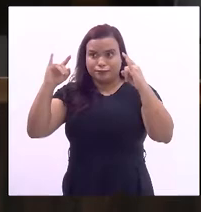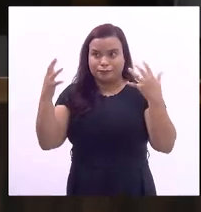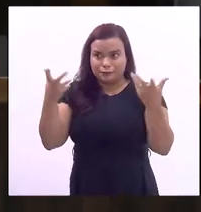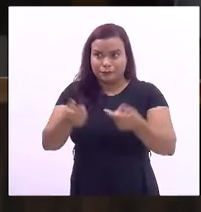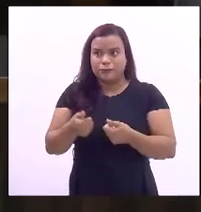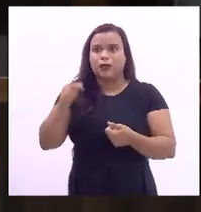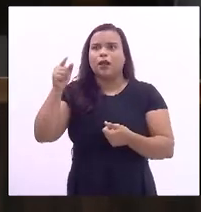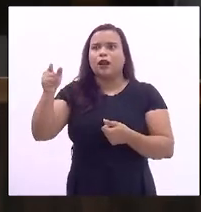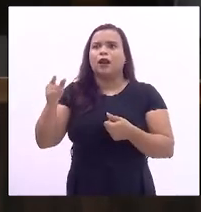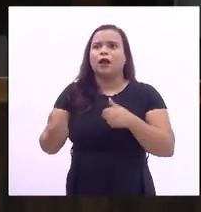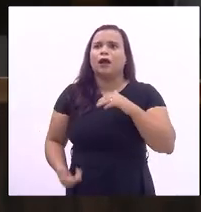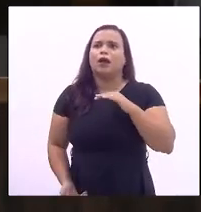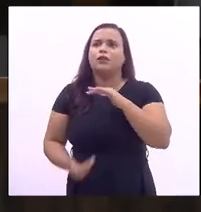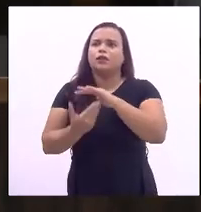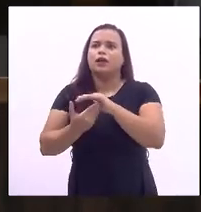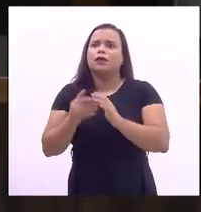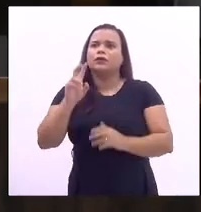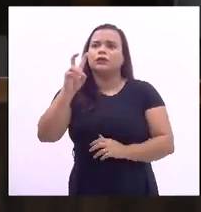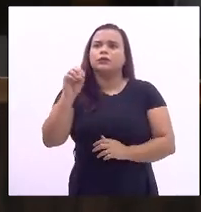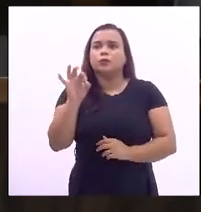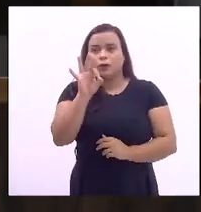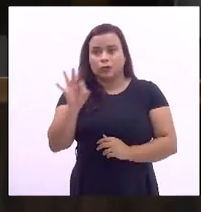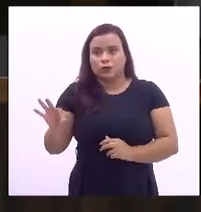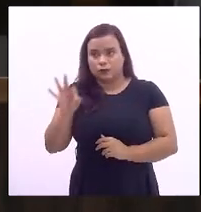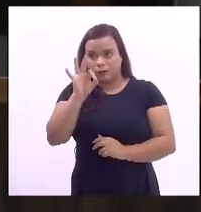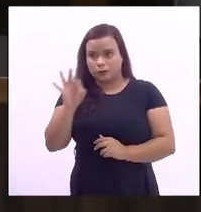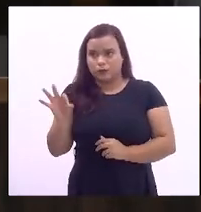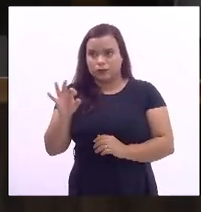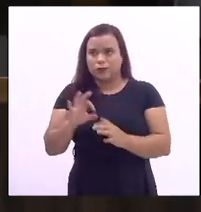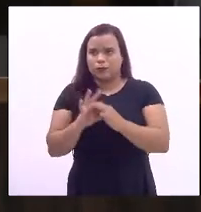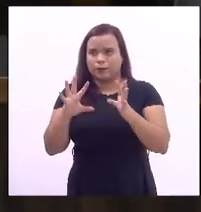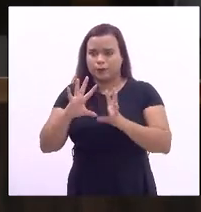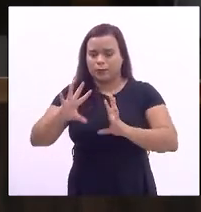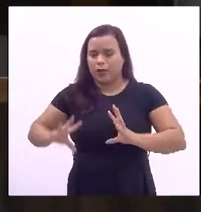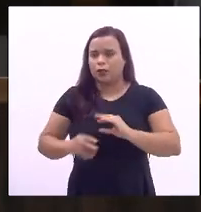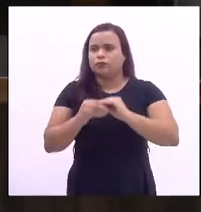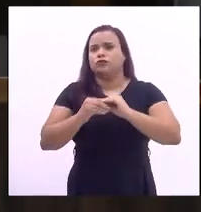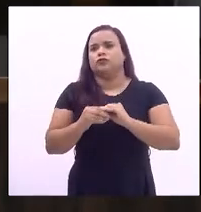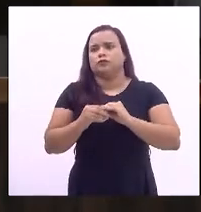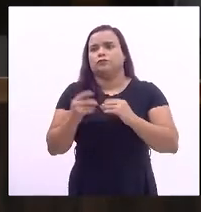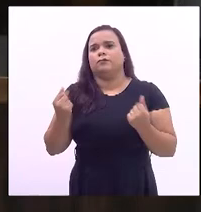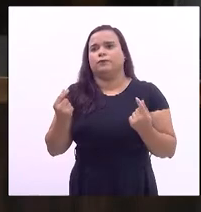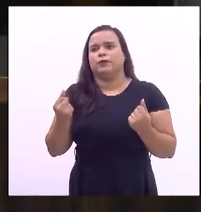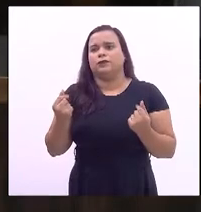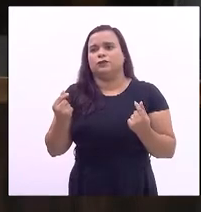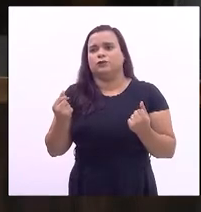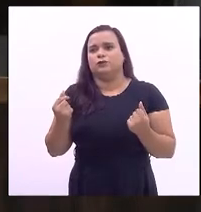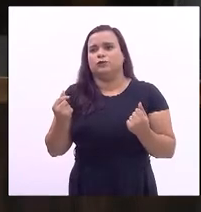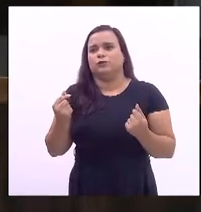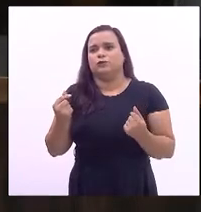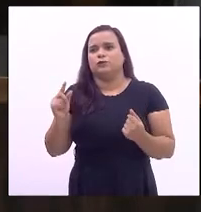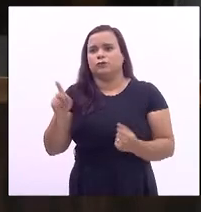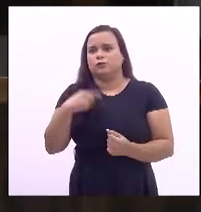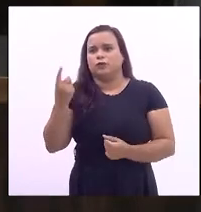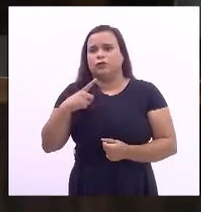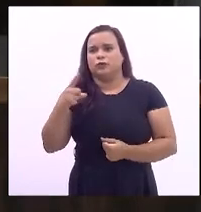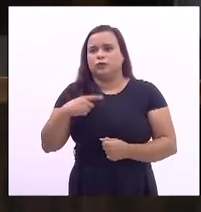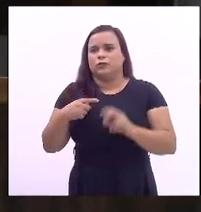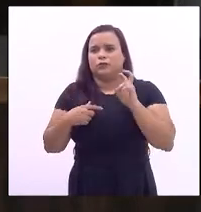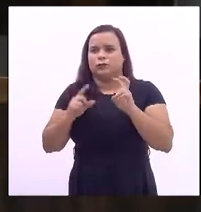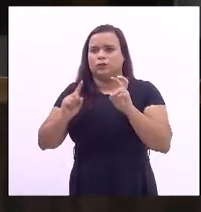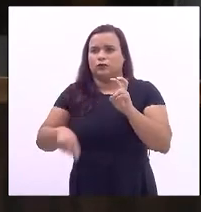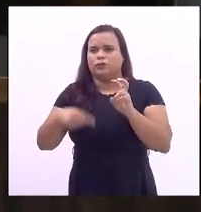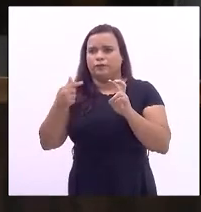permite já até cinquenta por cento de aditivo no preço e o na o nosso retrofit teve